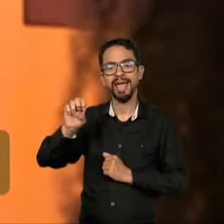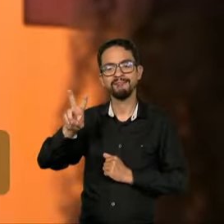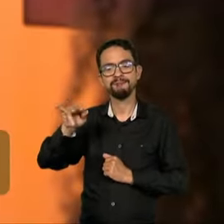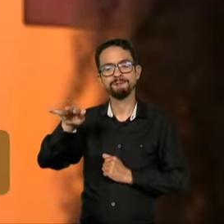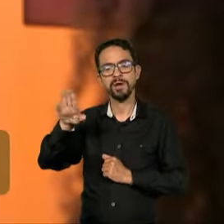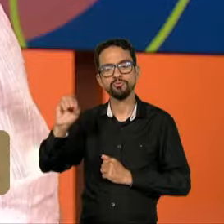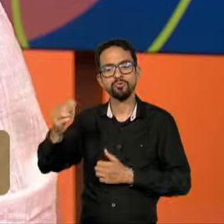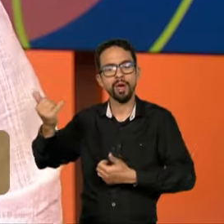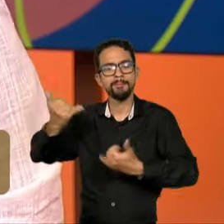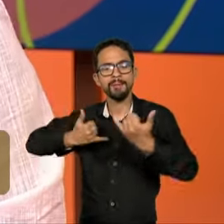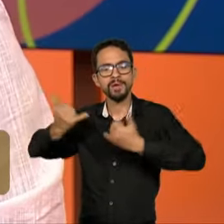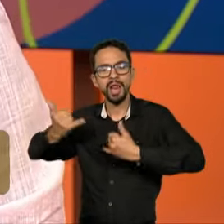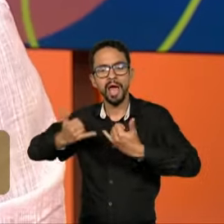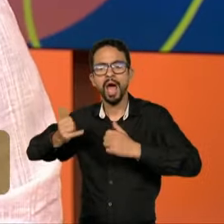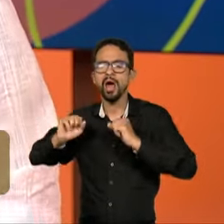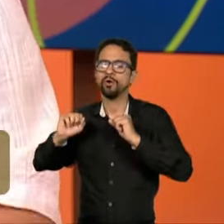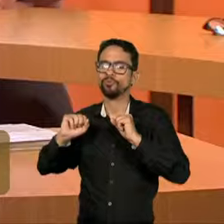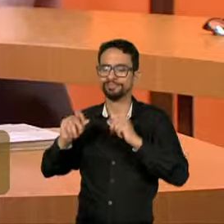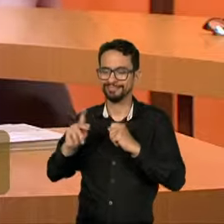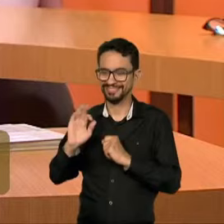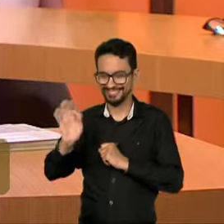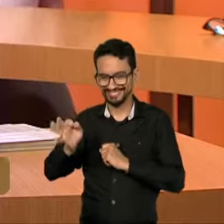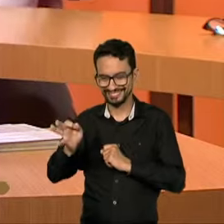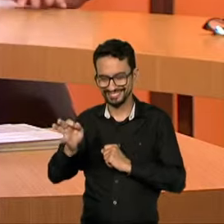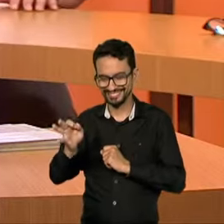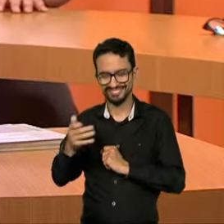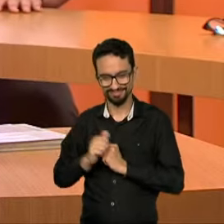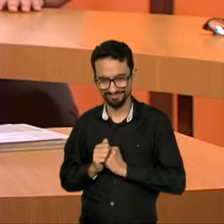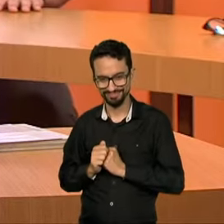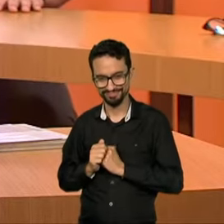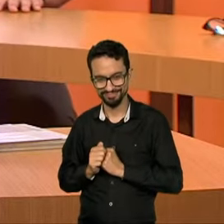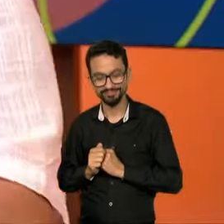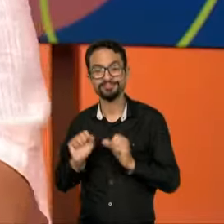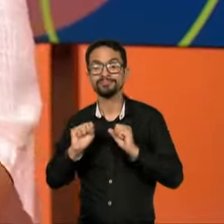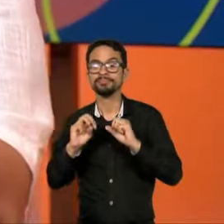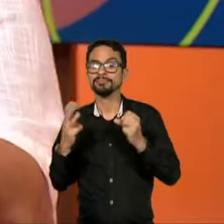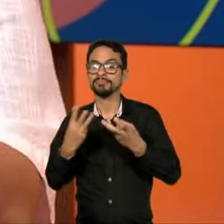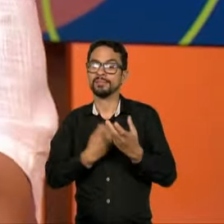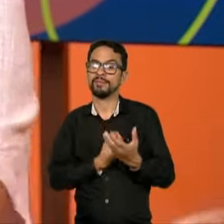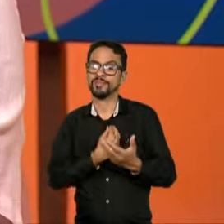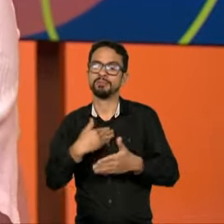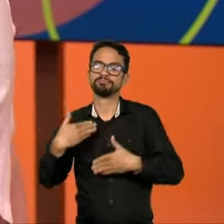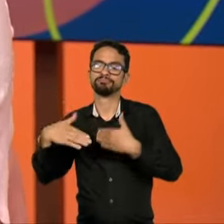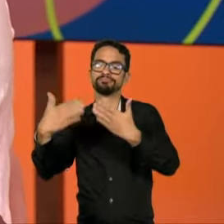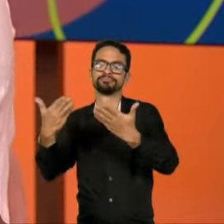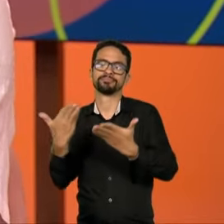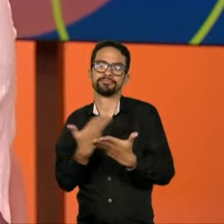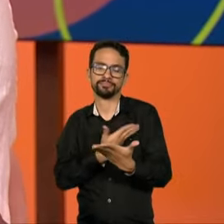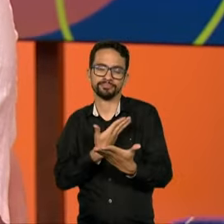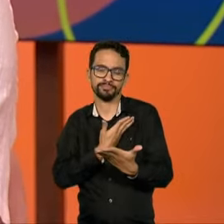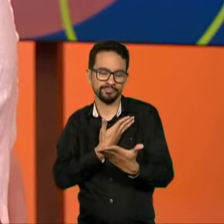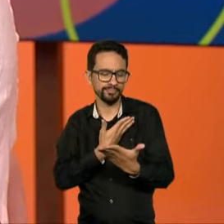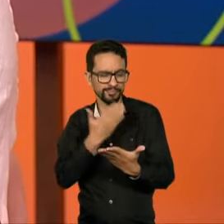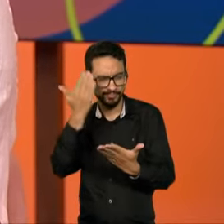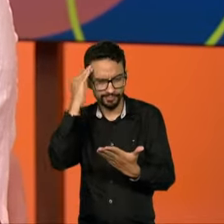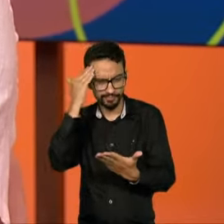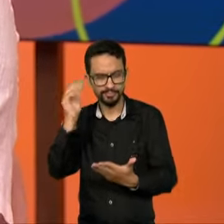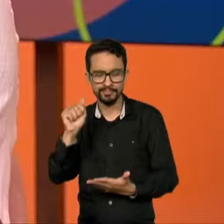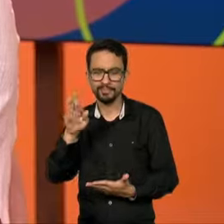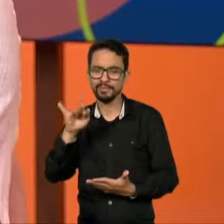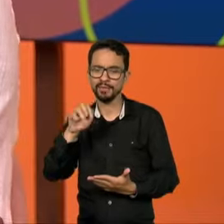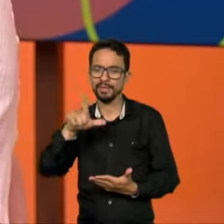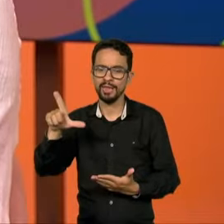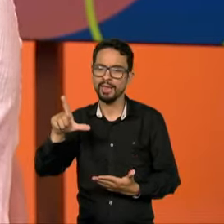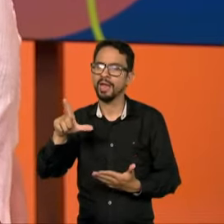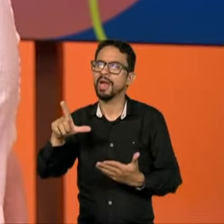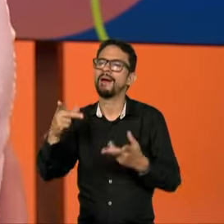Eu vi o Evandro falando do Caribe, eu fui lá vendo do Caribe. Foi os primeiros shows da Blitz e tal. Somos amigos desde que o Asdrúbal trouxe o trombone,